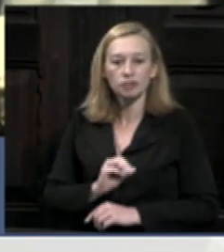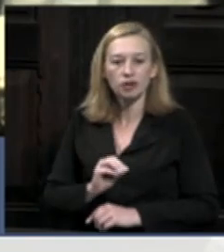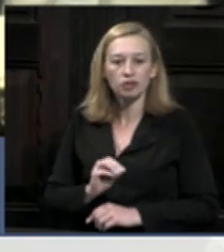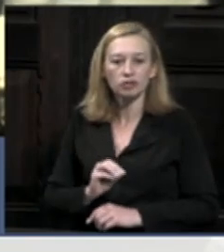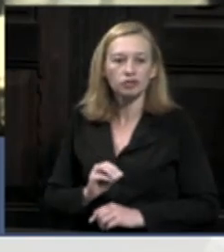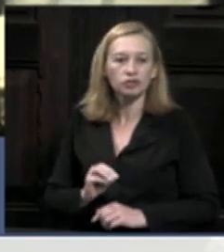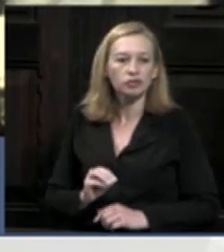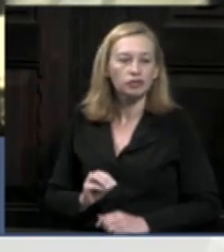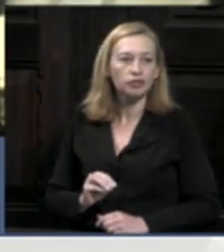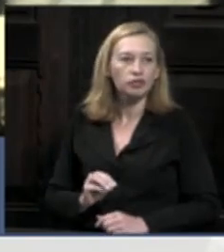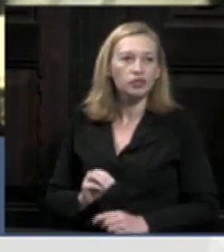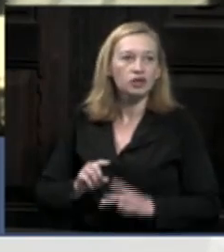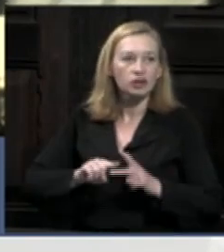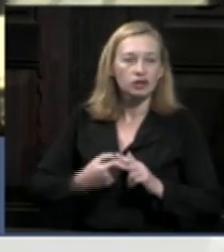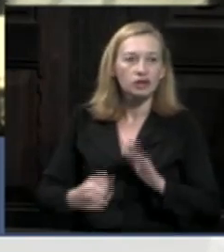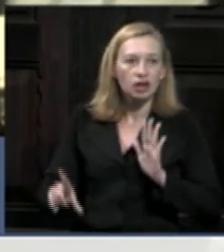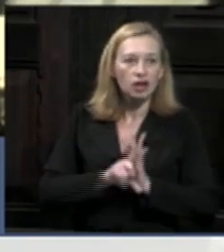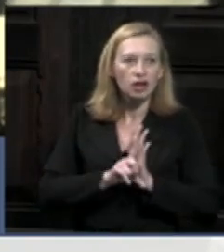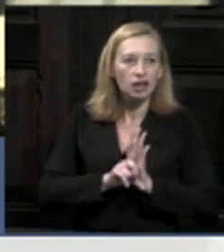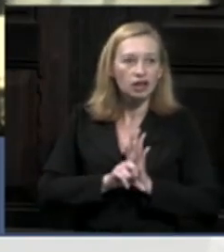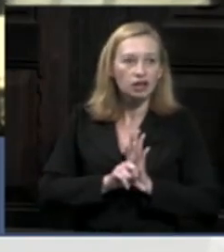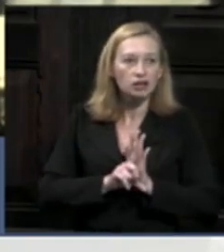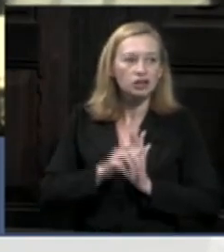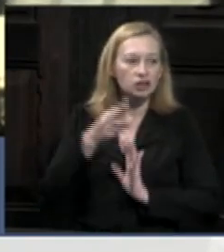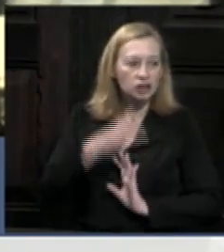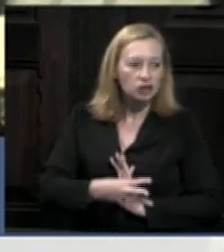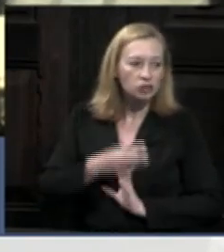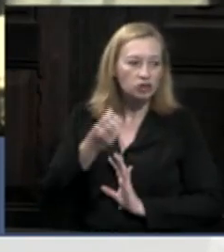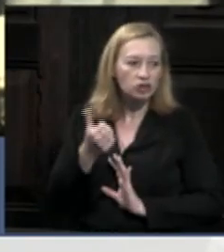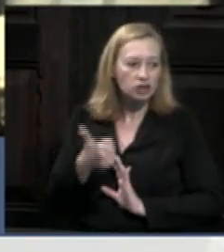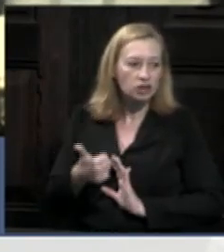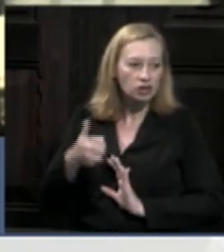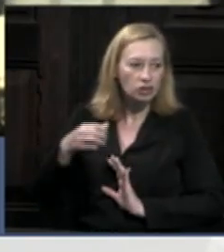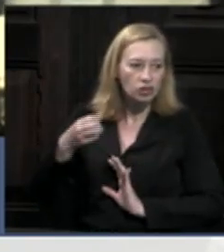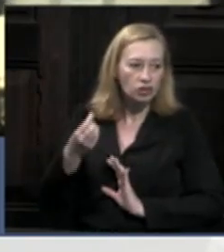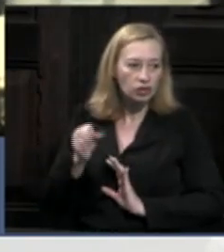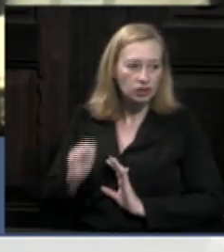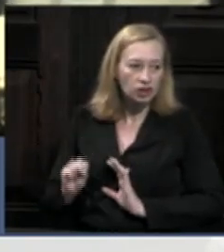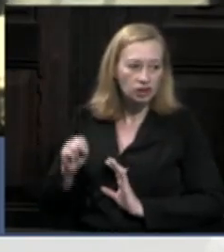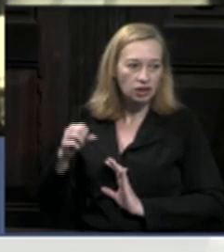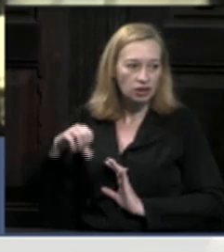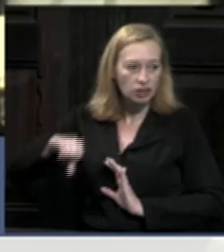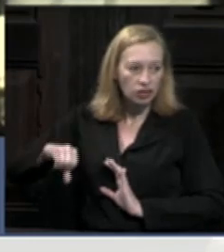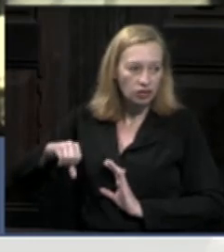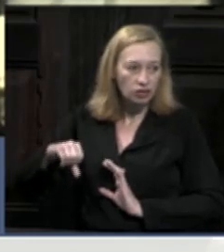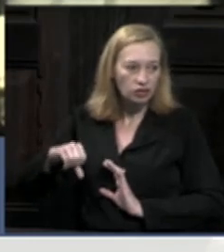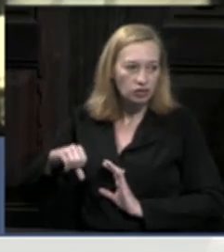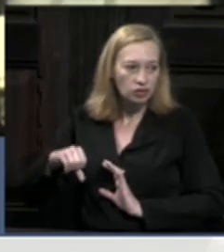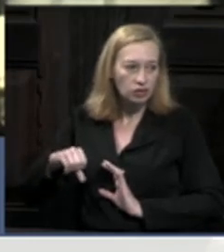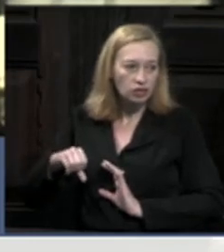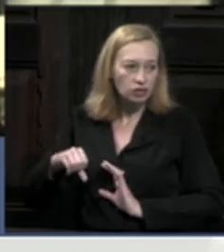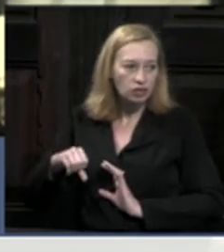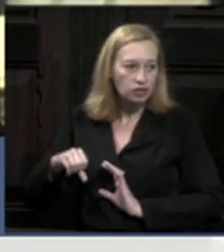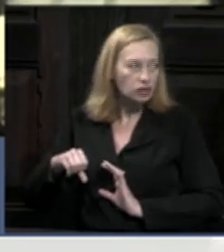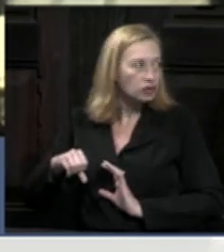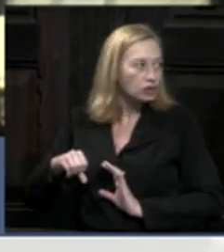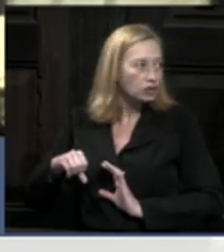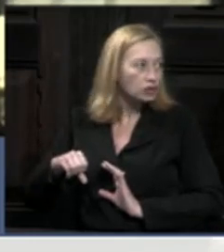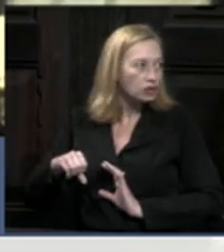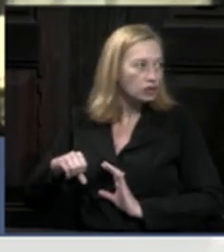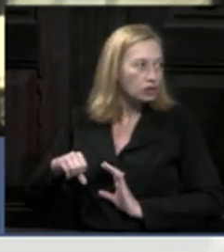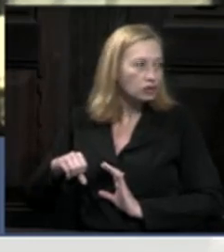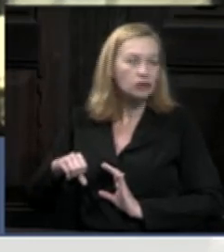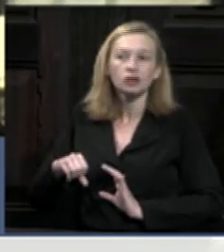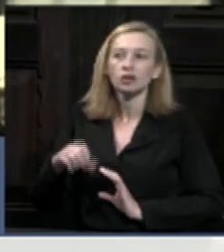paulo ramos que altera a lei 3189 de 2099 institui um fundo único de previdência